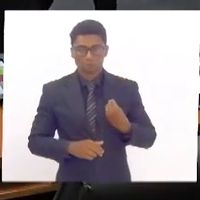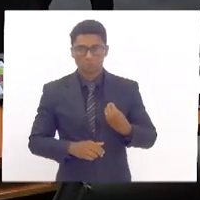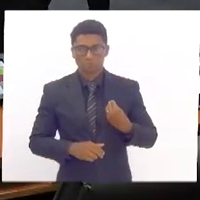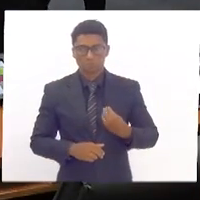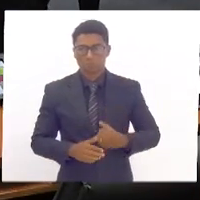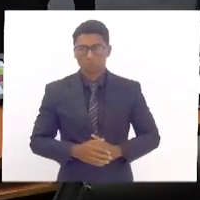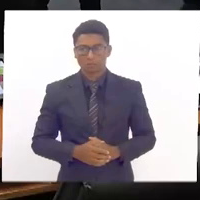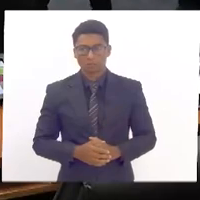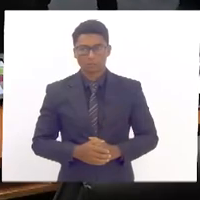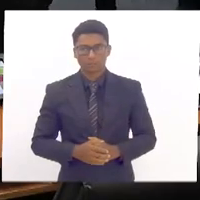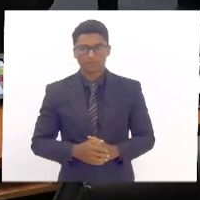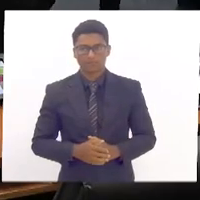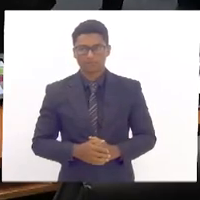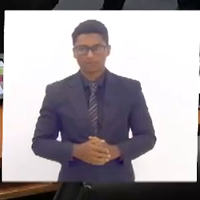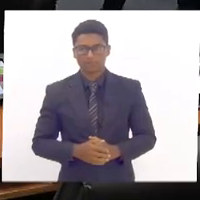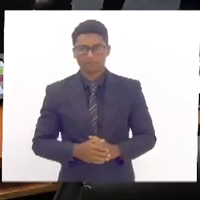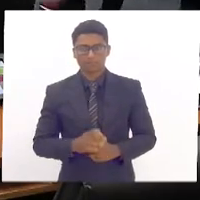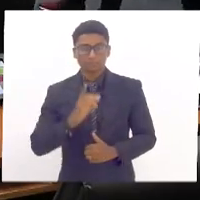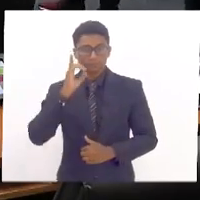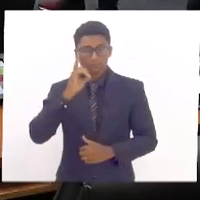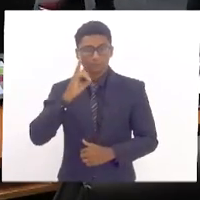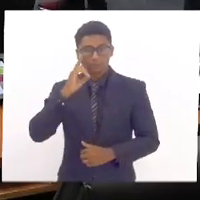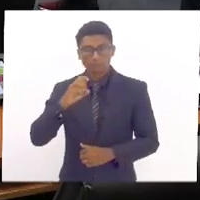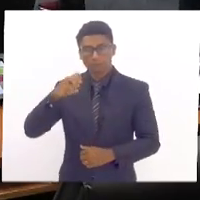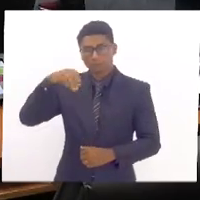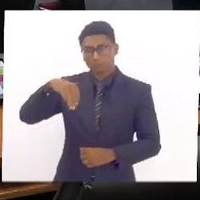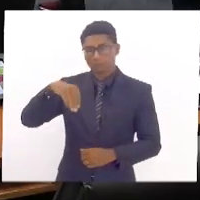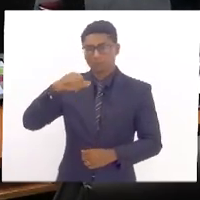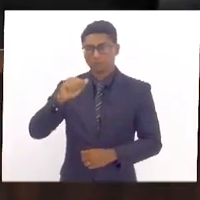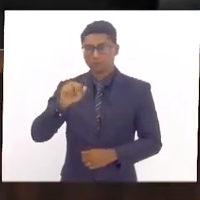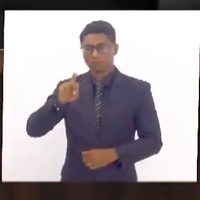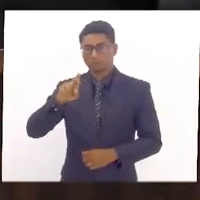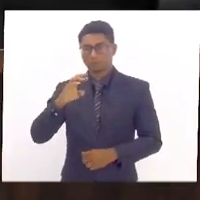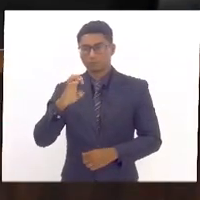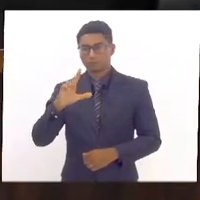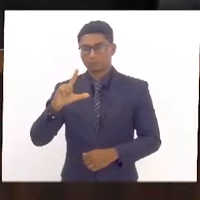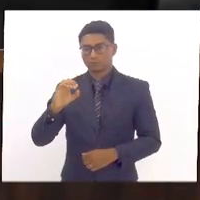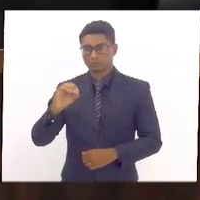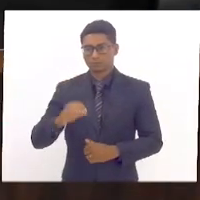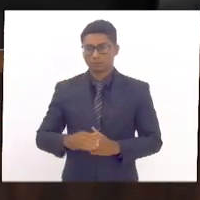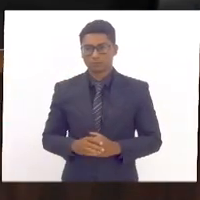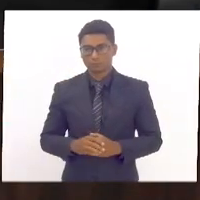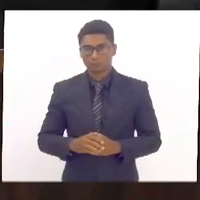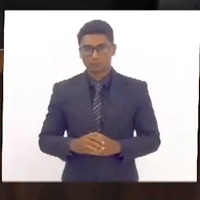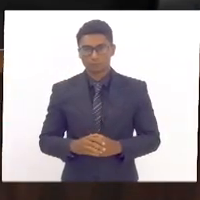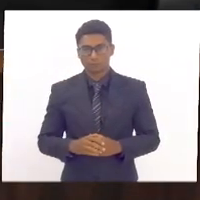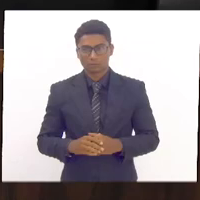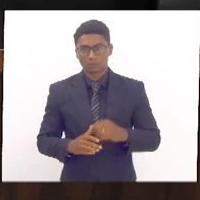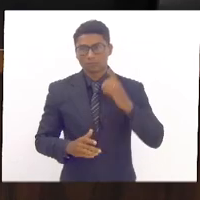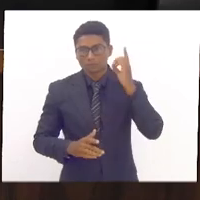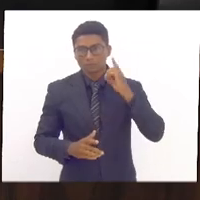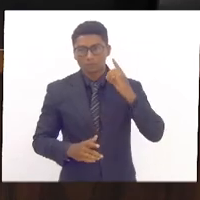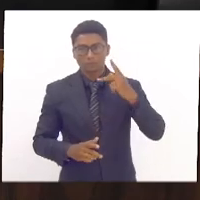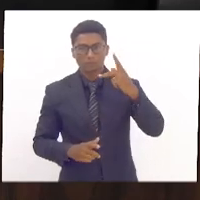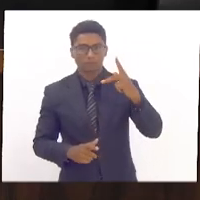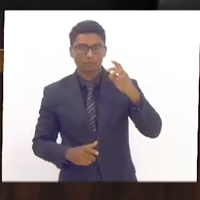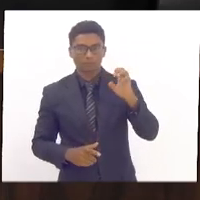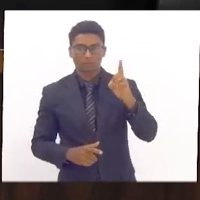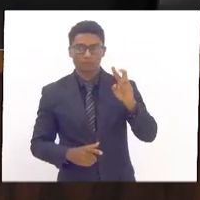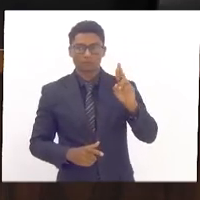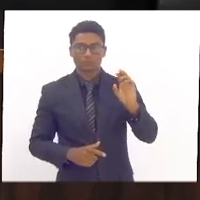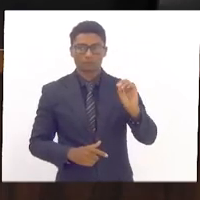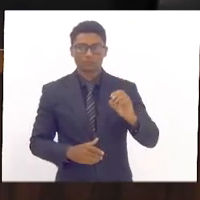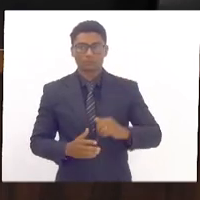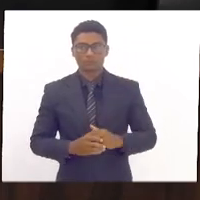Deputado Marcelo Seudino. Deputado Alexandre Freitas, deputado Pedro Ricardo,